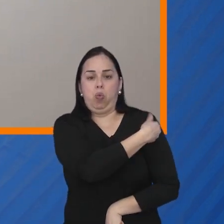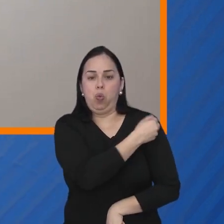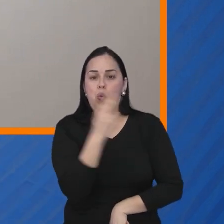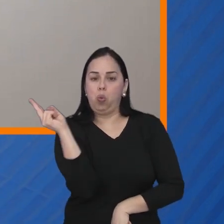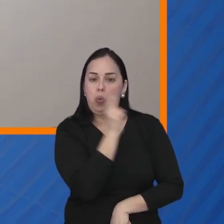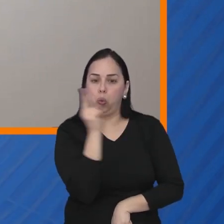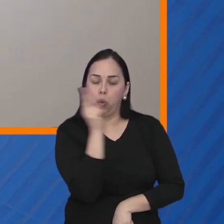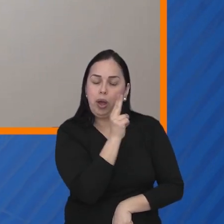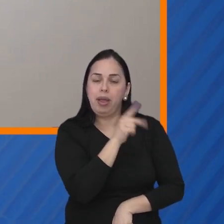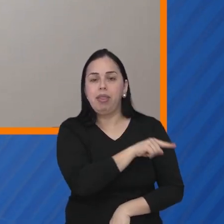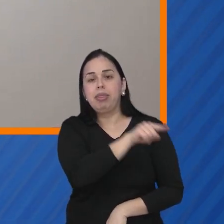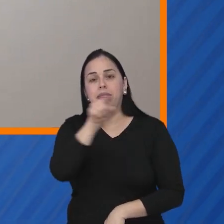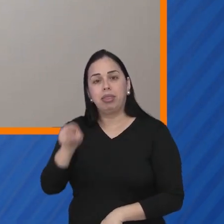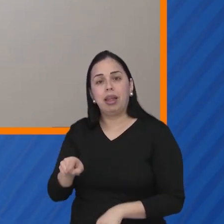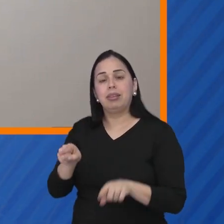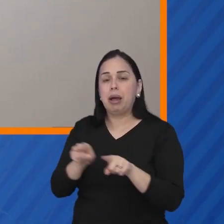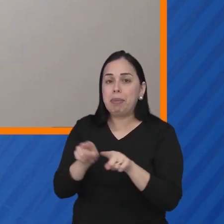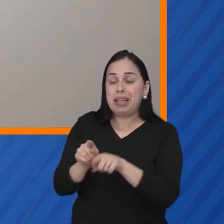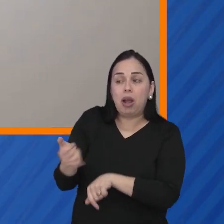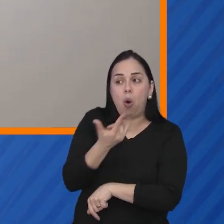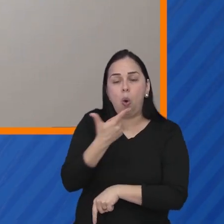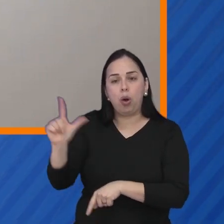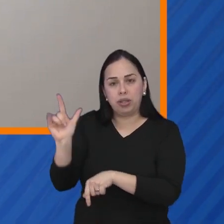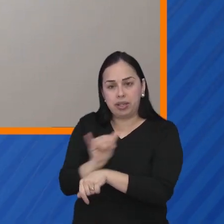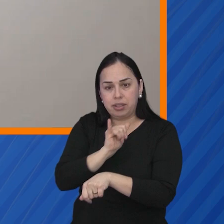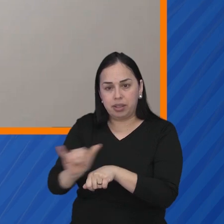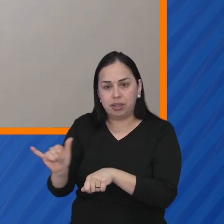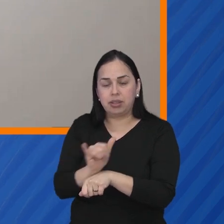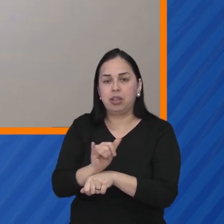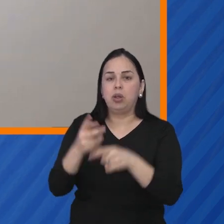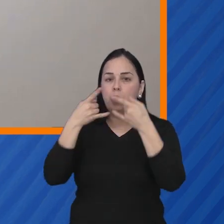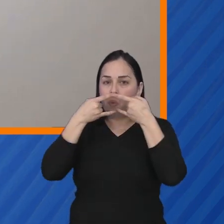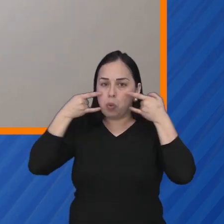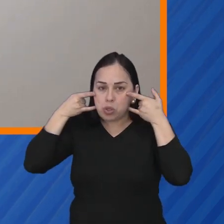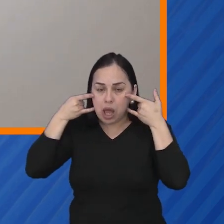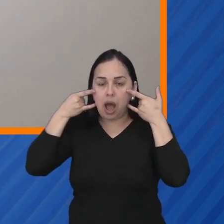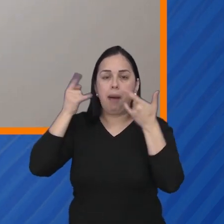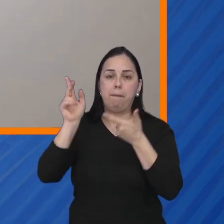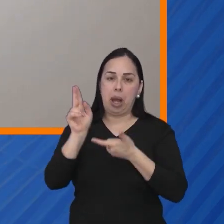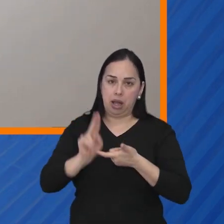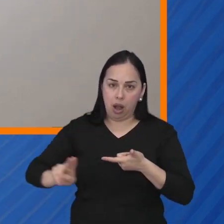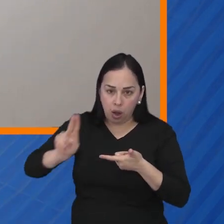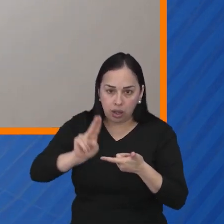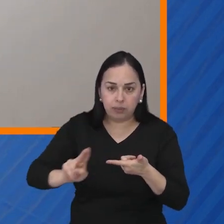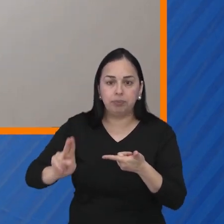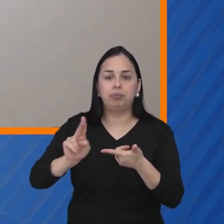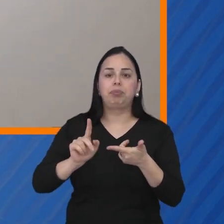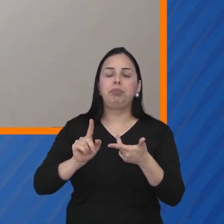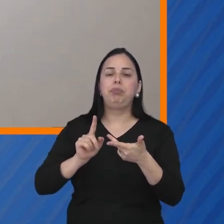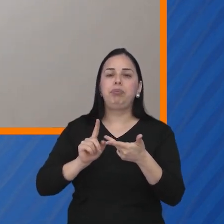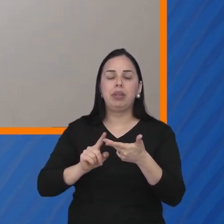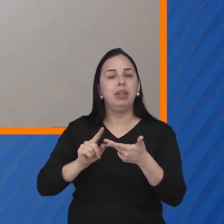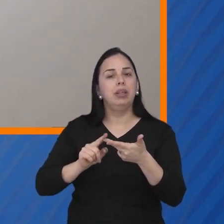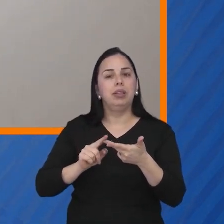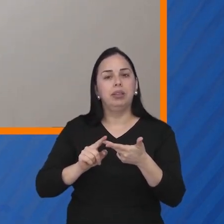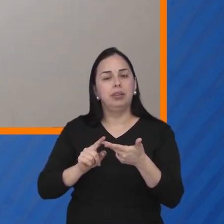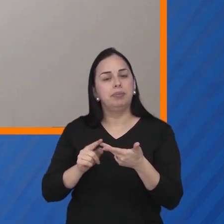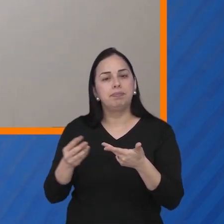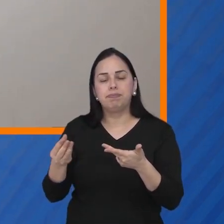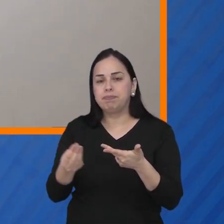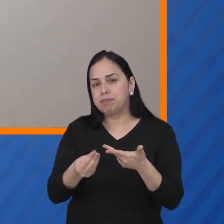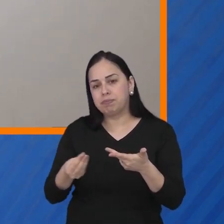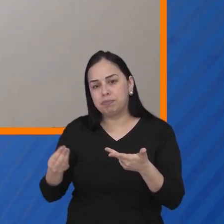essas vacinas, E também tem outras medidas, como o uso de máscaras em locais fechados, com menor circulação de